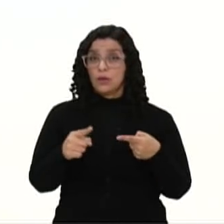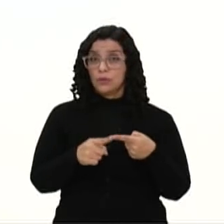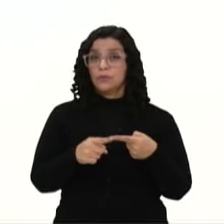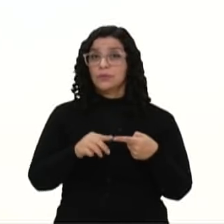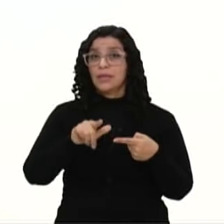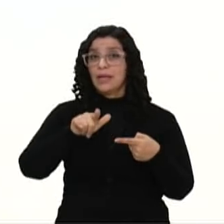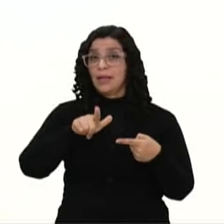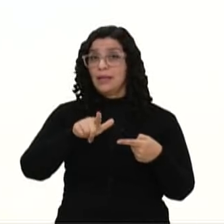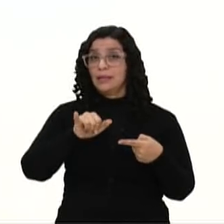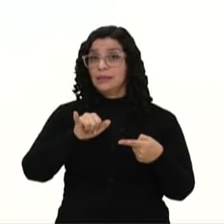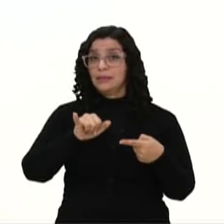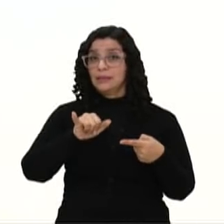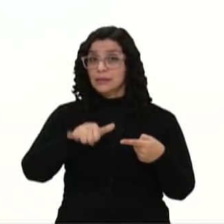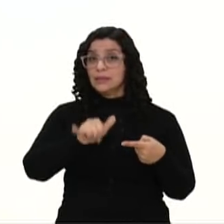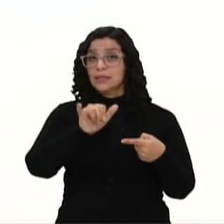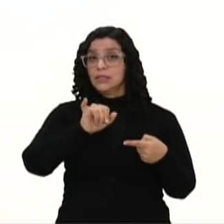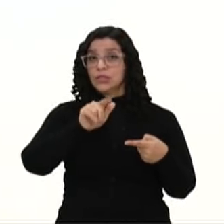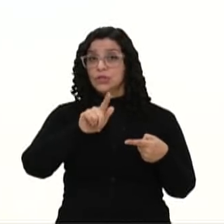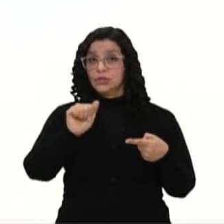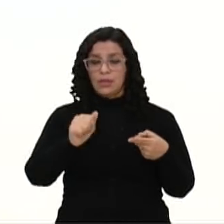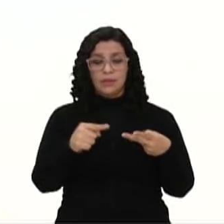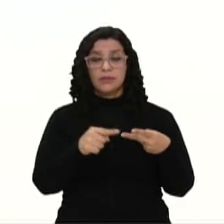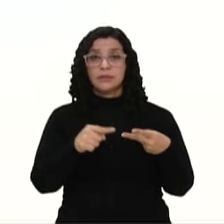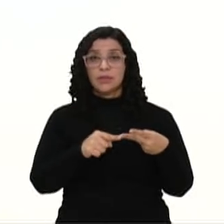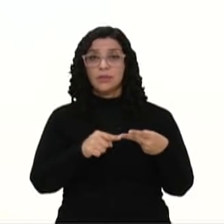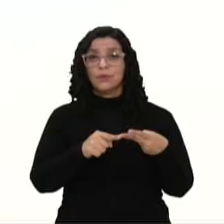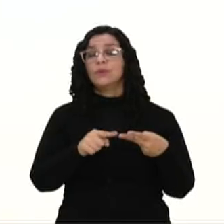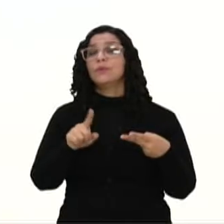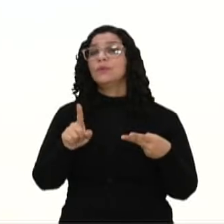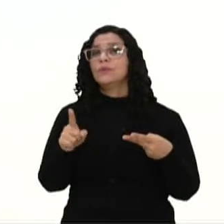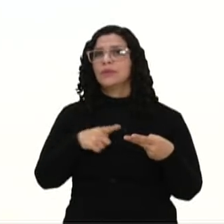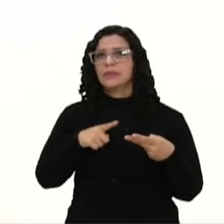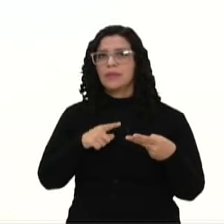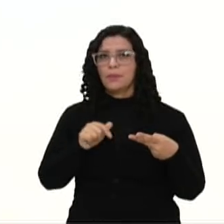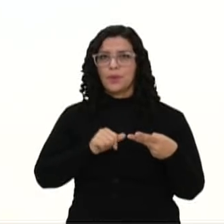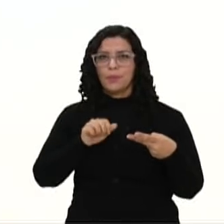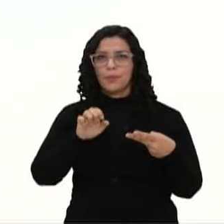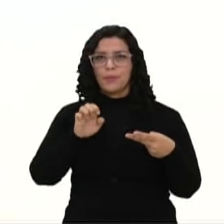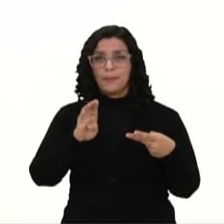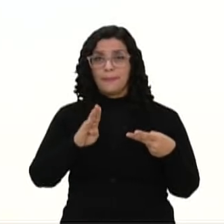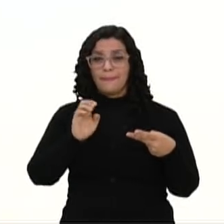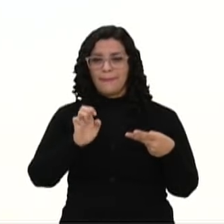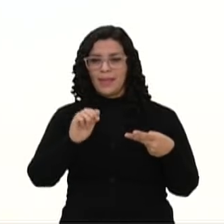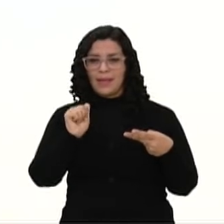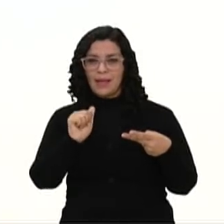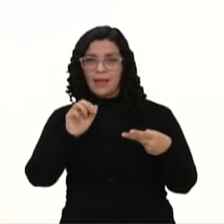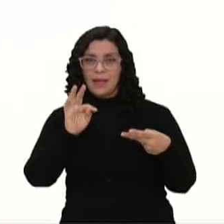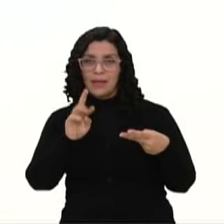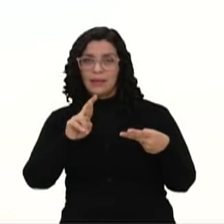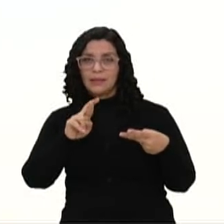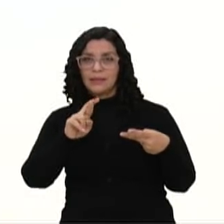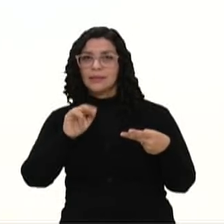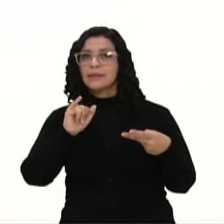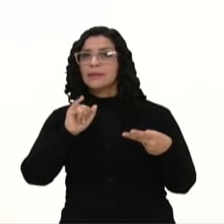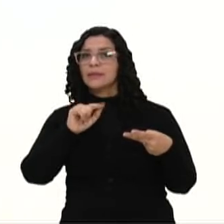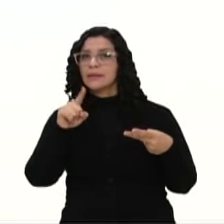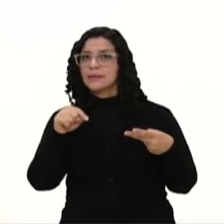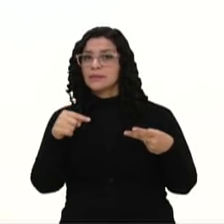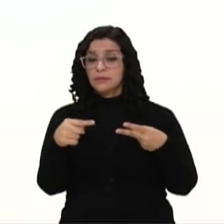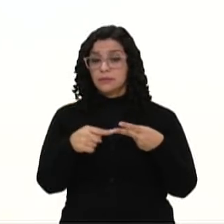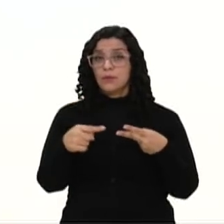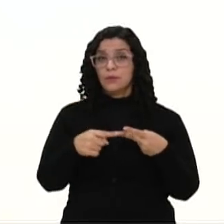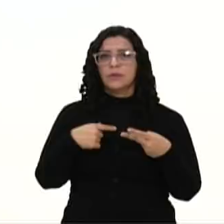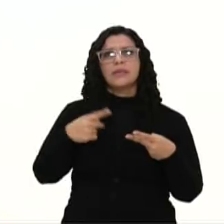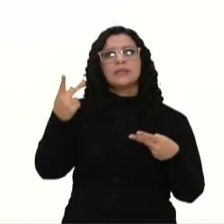da carta aberta. Carta aberta a um jovem estudante. Querido estudante. Temos aí o início. Trecho 2.